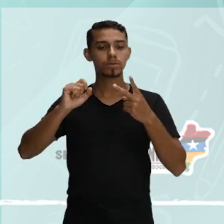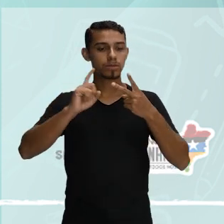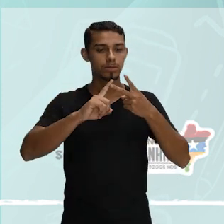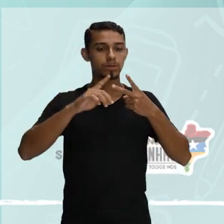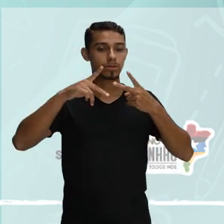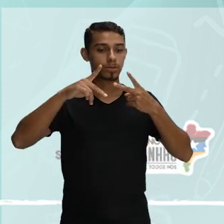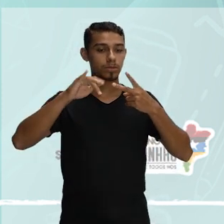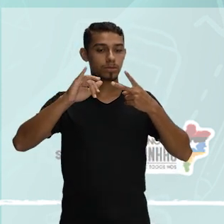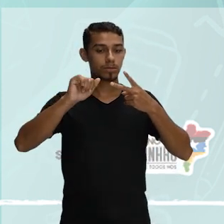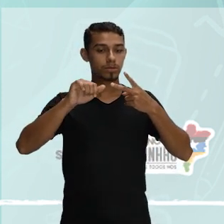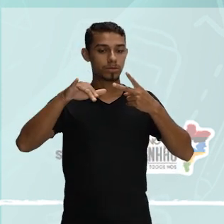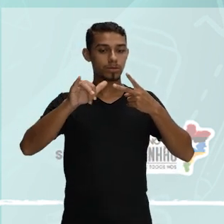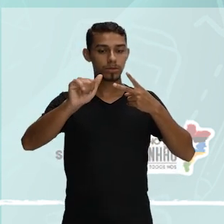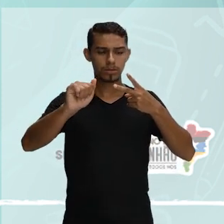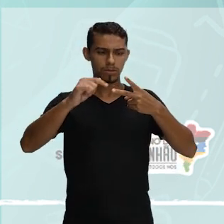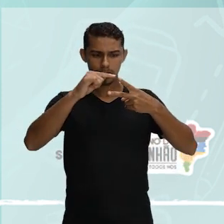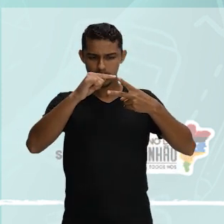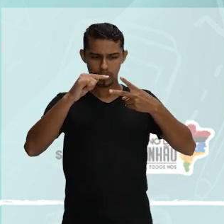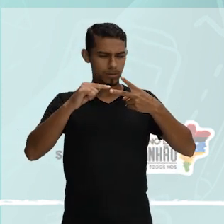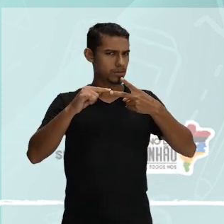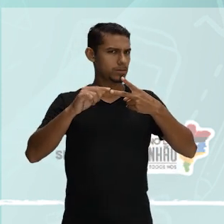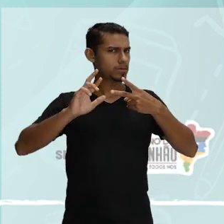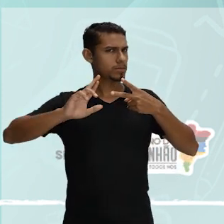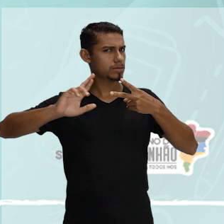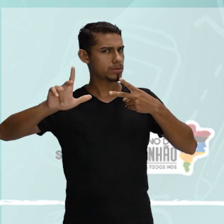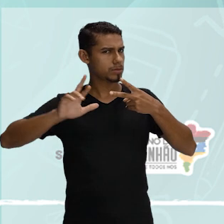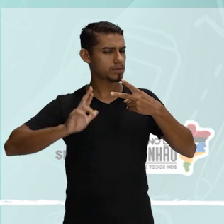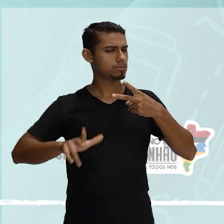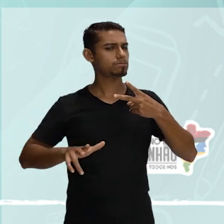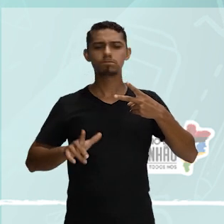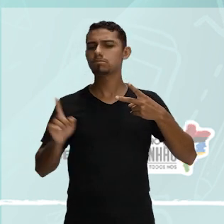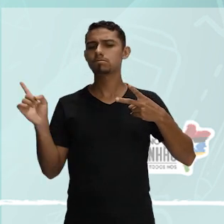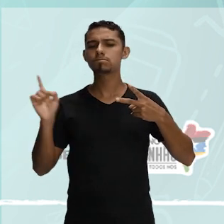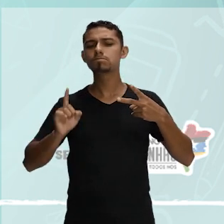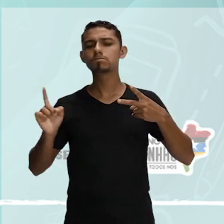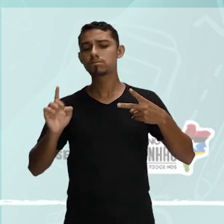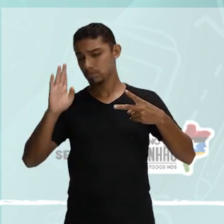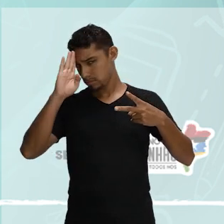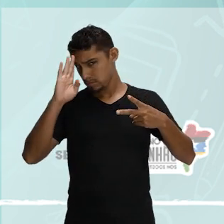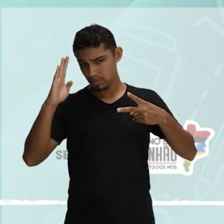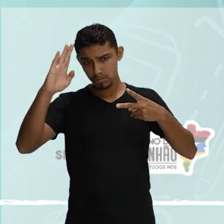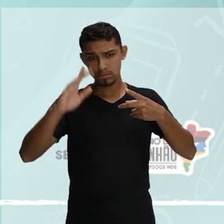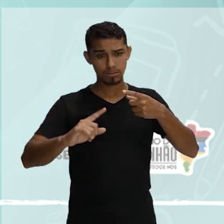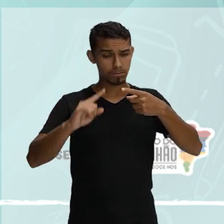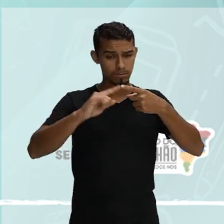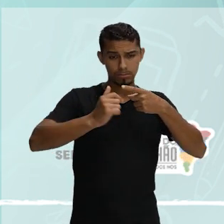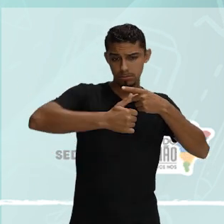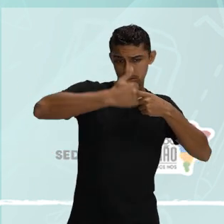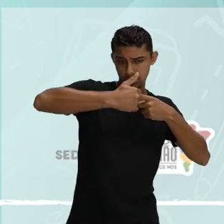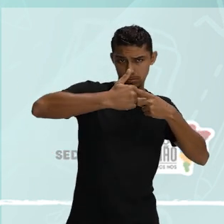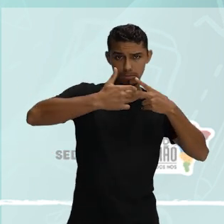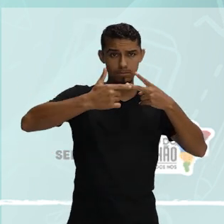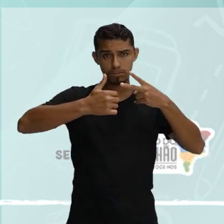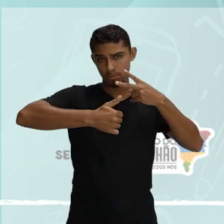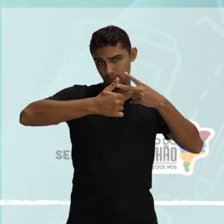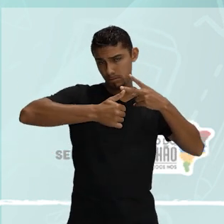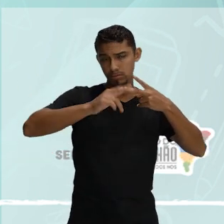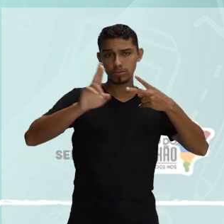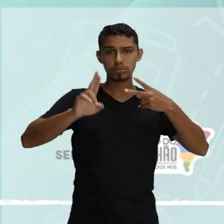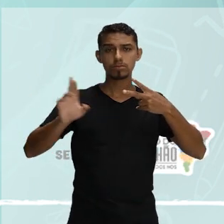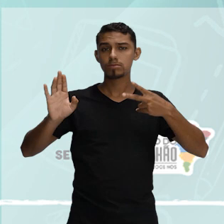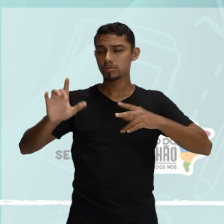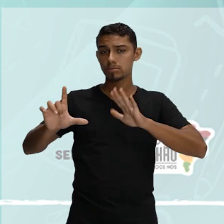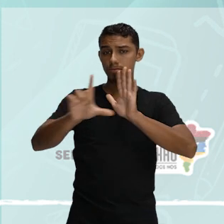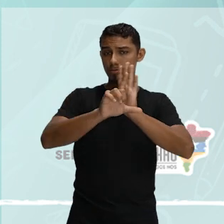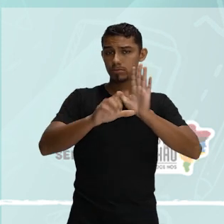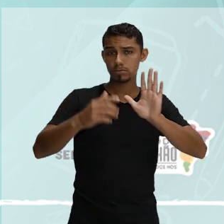espécies diferentes. Se são espécies diferentes, o princípio lá de Ernest Mayr sobre o conceito